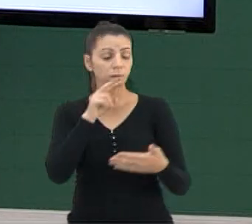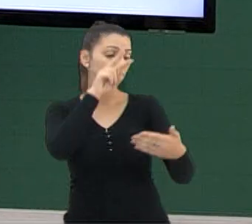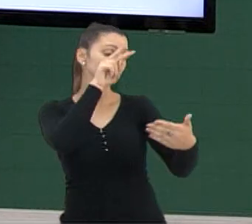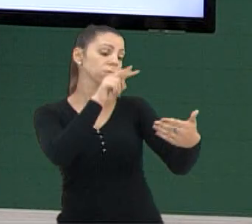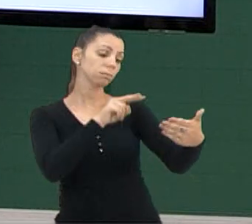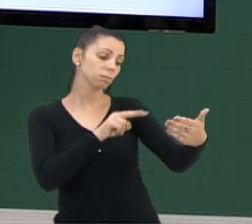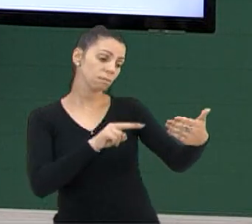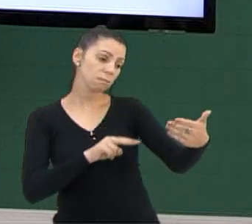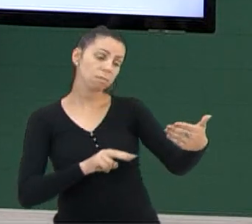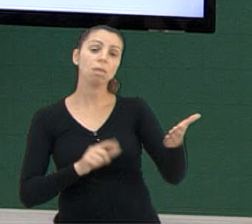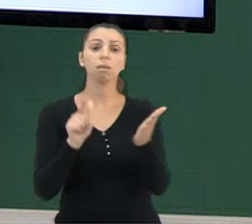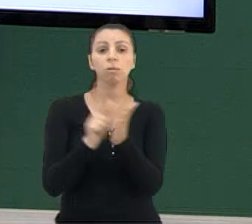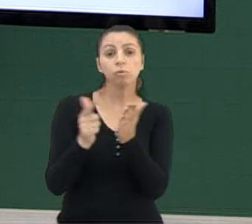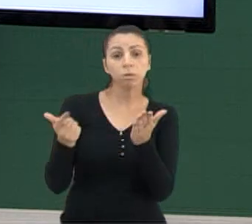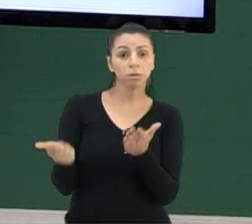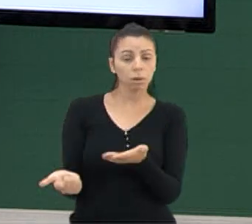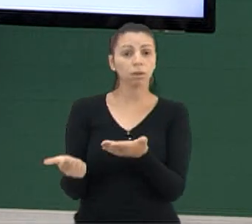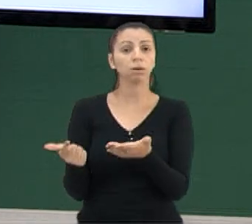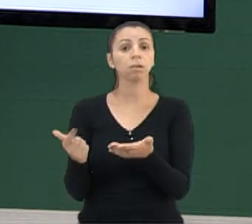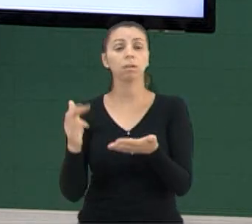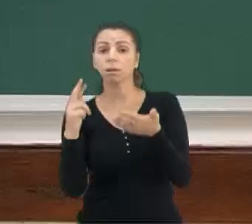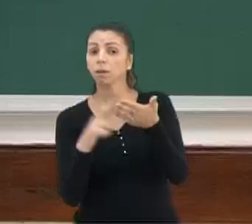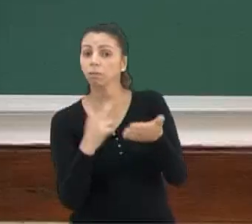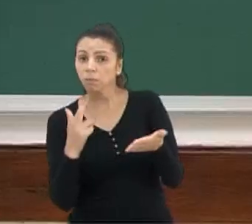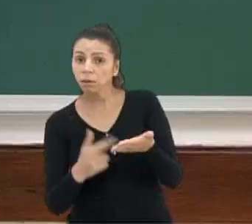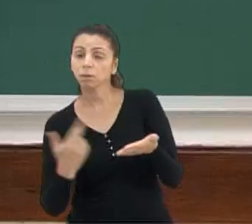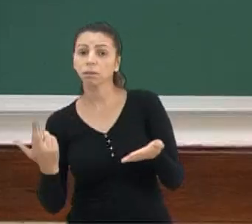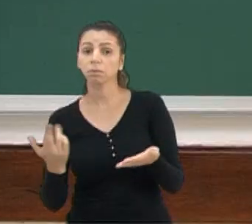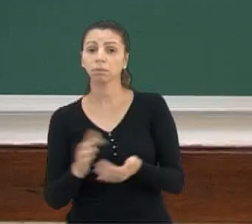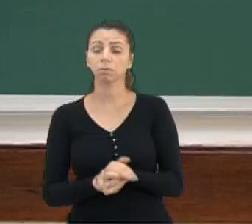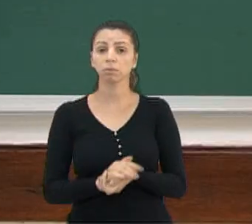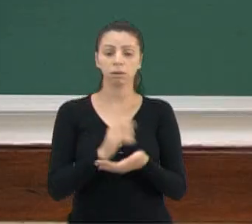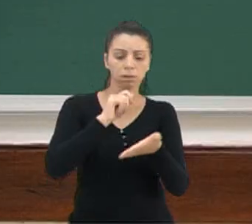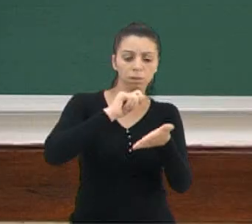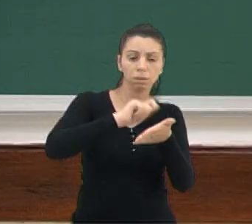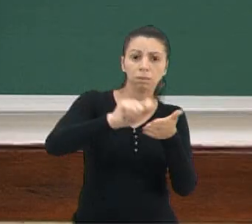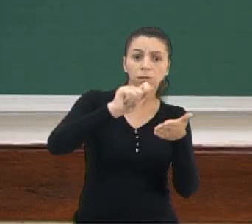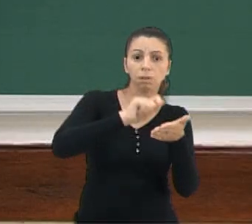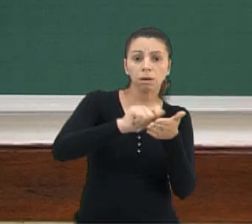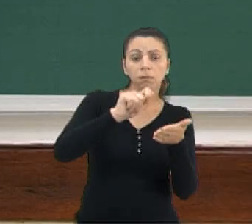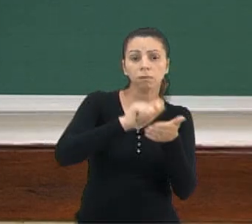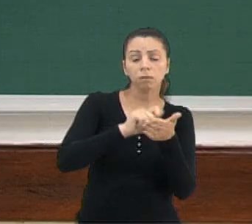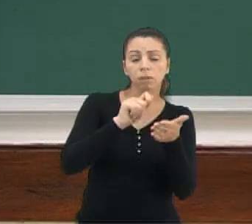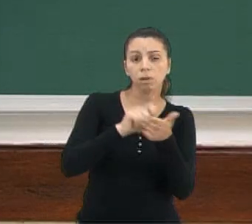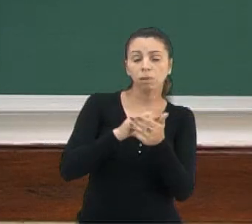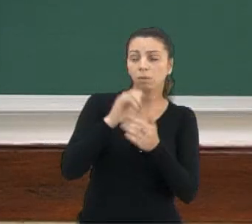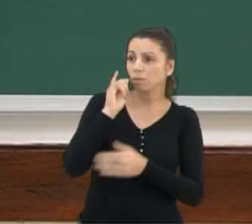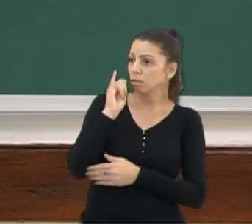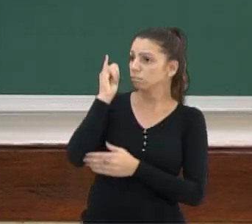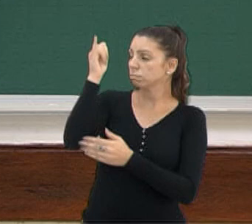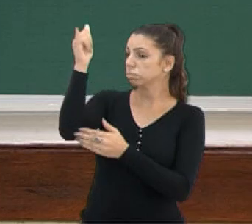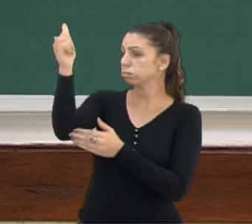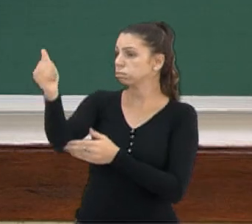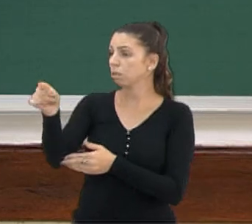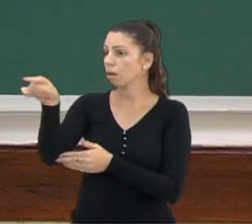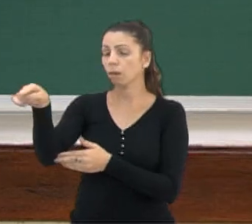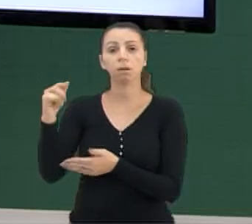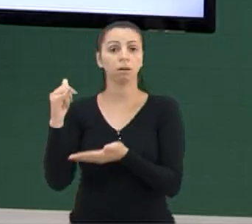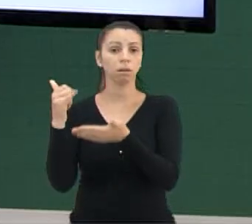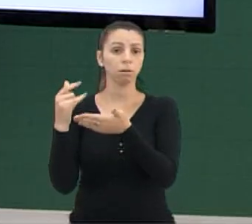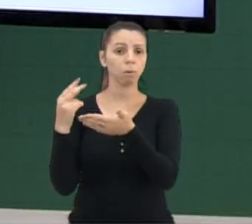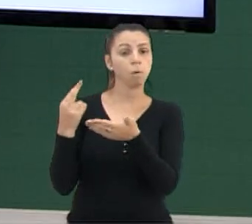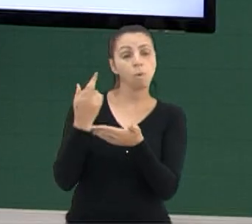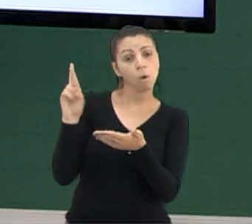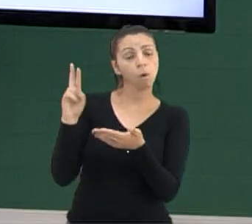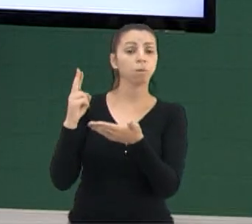de determinado jornal, de determinada revista, escreviam para este jornal ou para esta revista